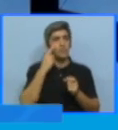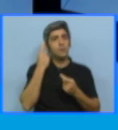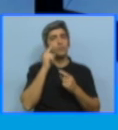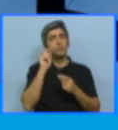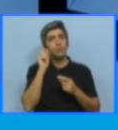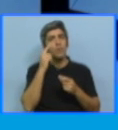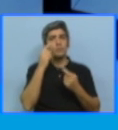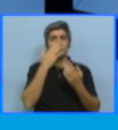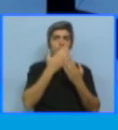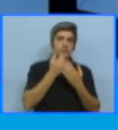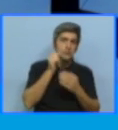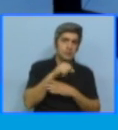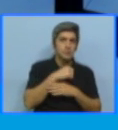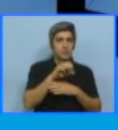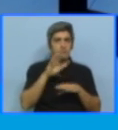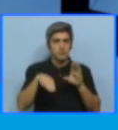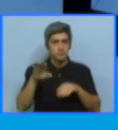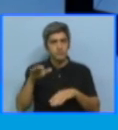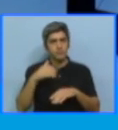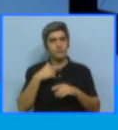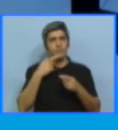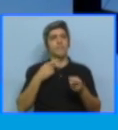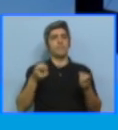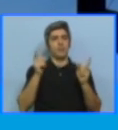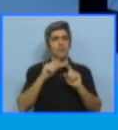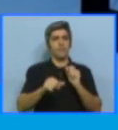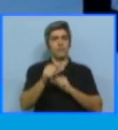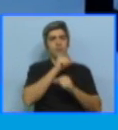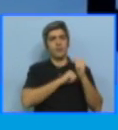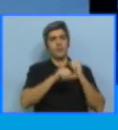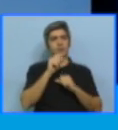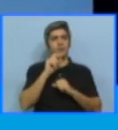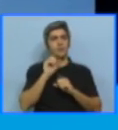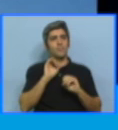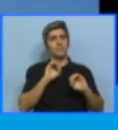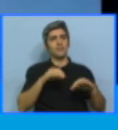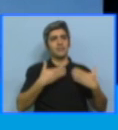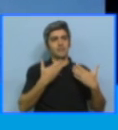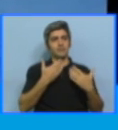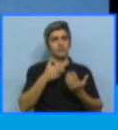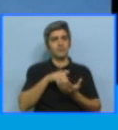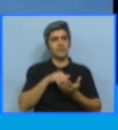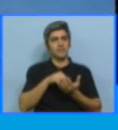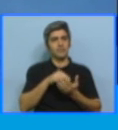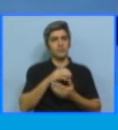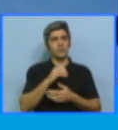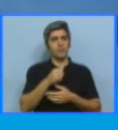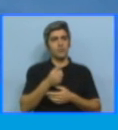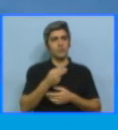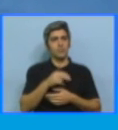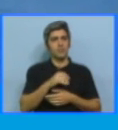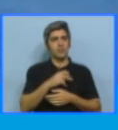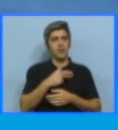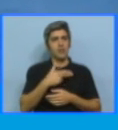alguns pessoalmente também, e, portanto, voltar ao início da presença comuniana, que é sempre